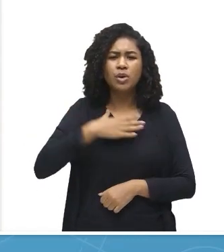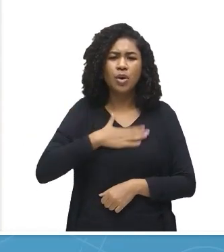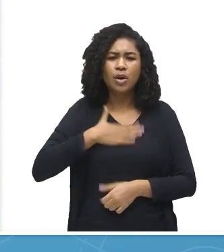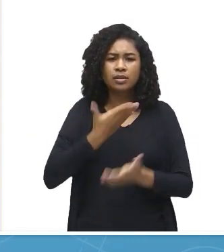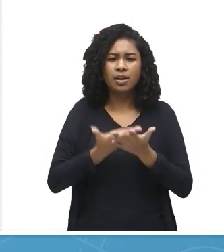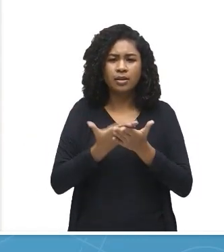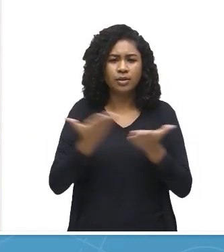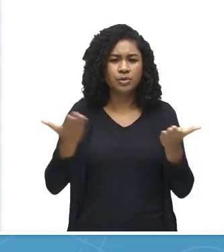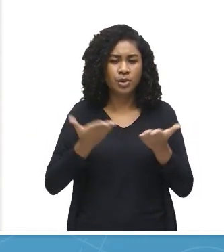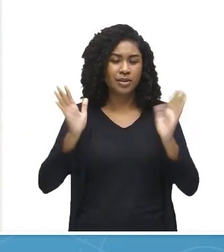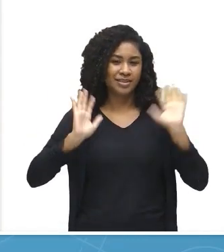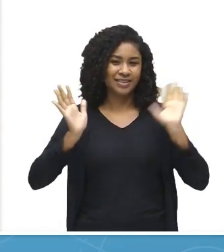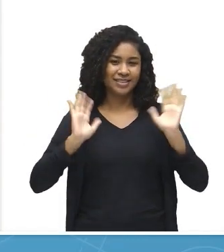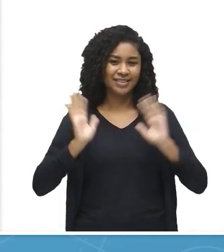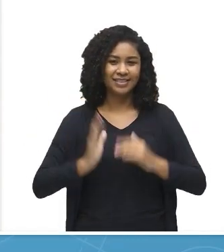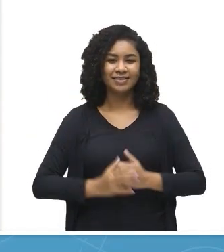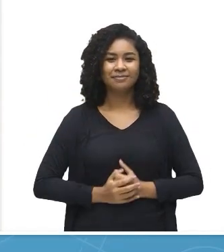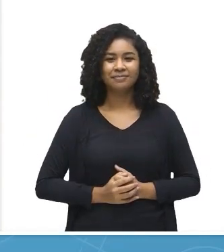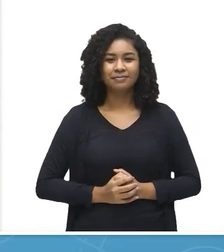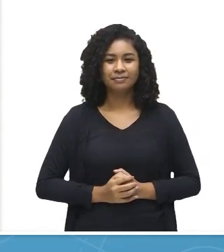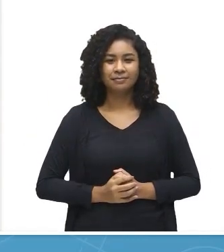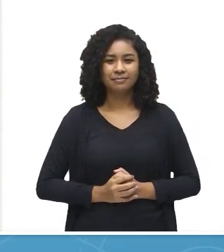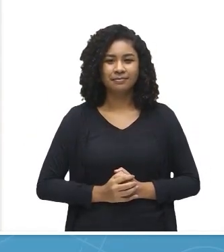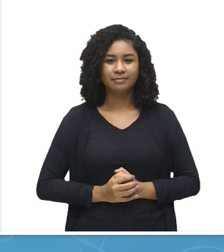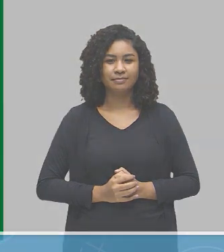aula de hoje. A gente se encontra na próxima aula de artes.